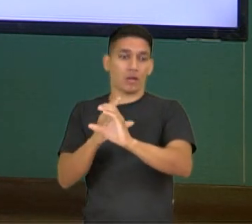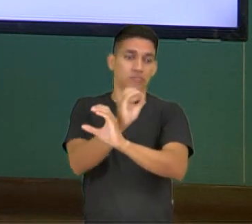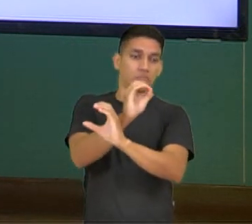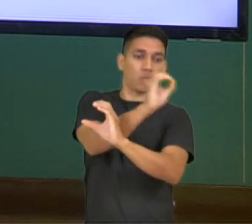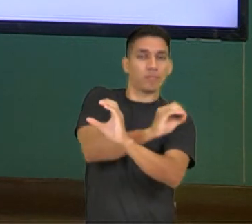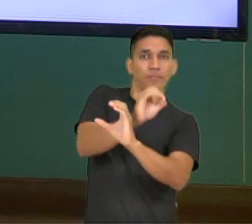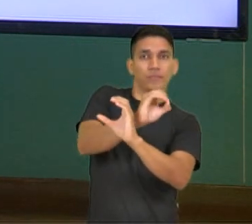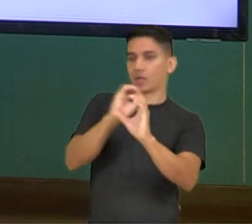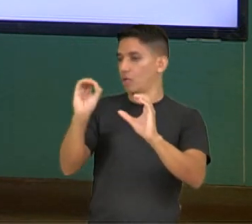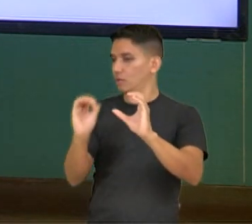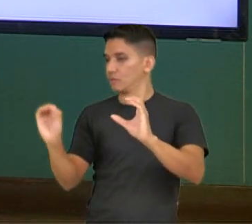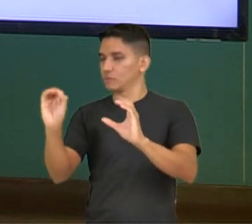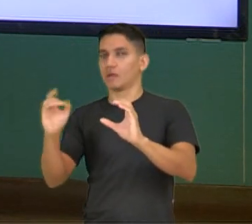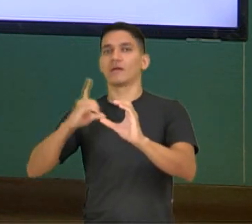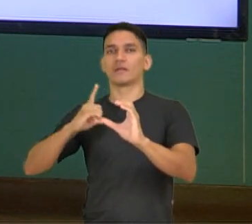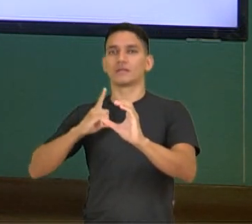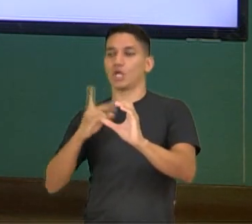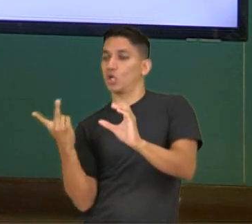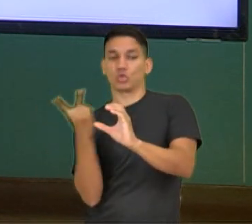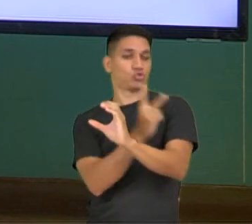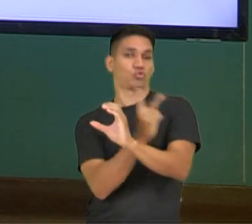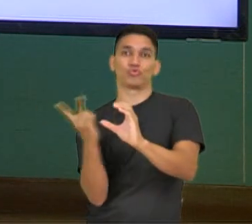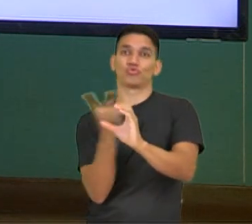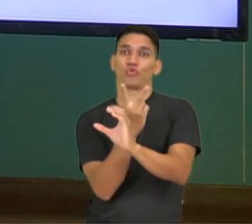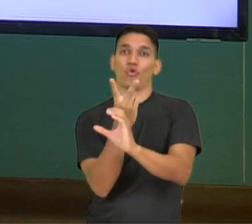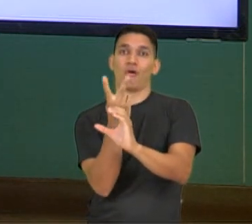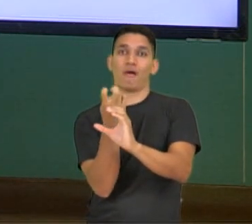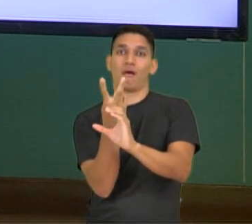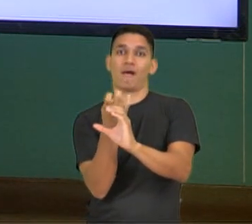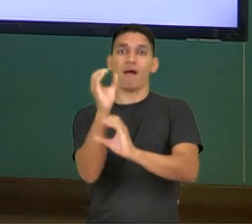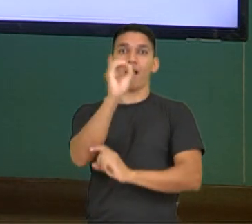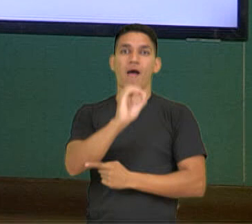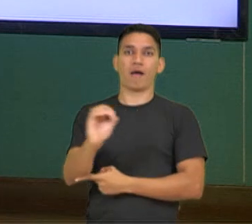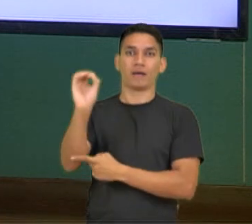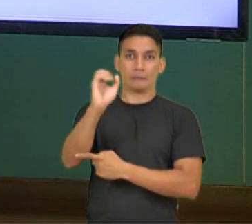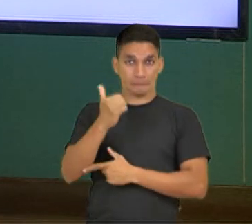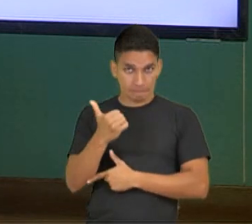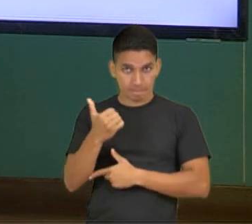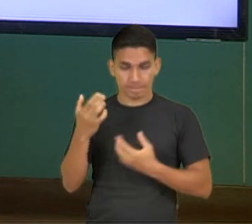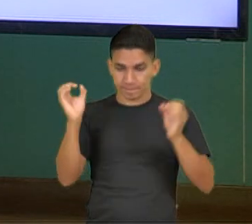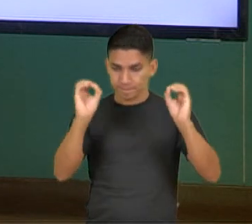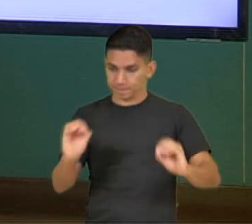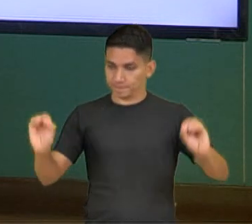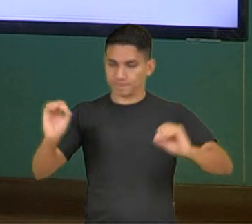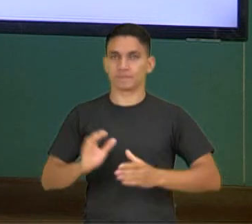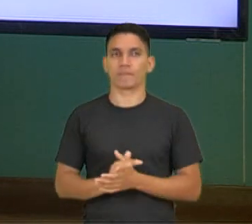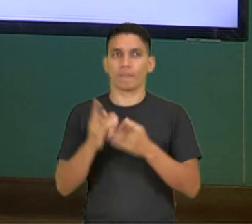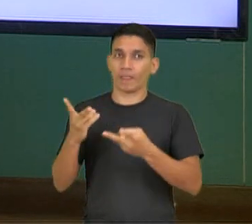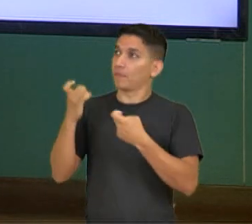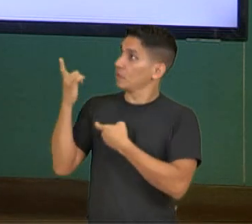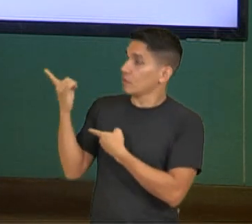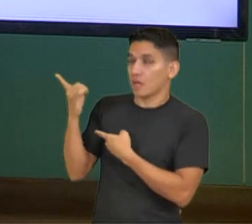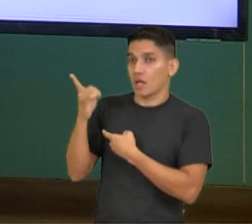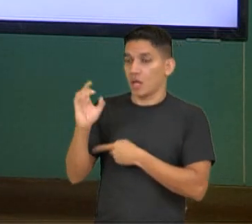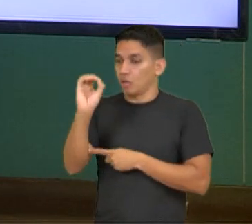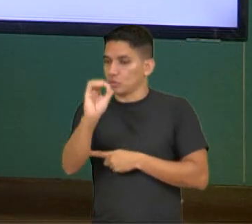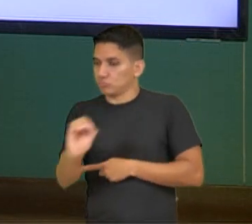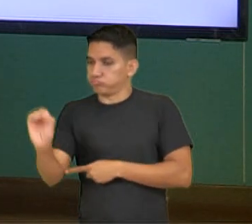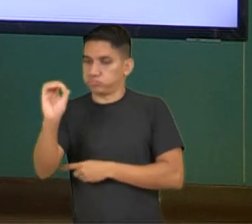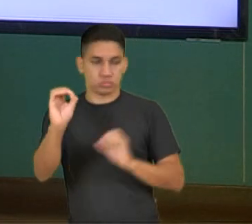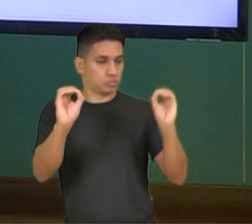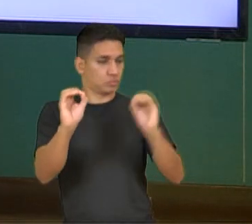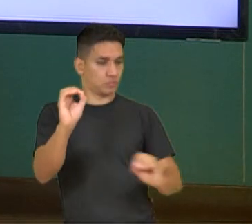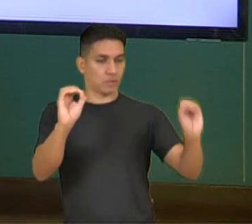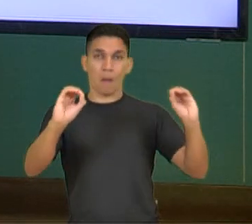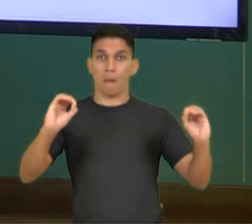esses 2 anéis aromáticos. Ah, muito bem, aqui nós temos também aqui a